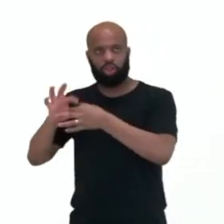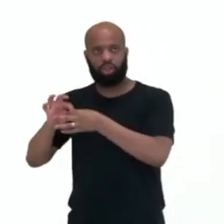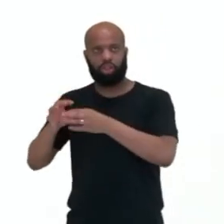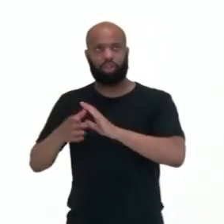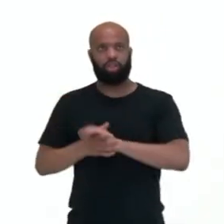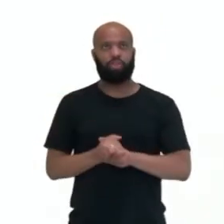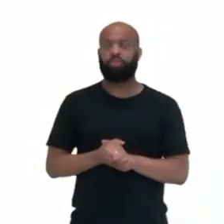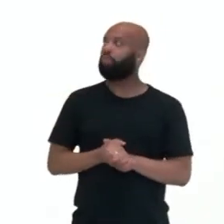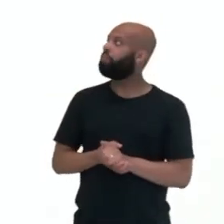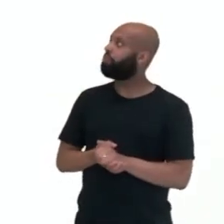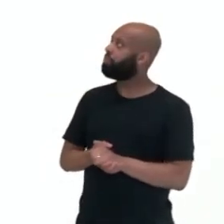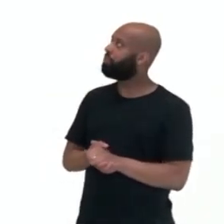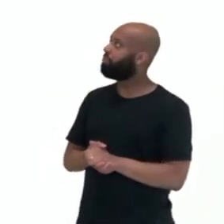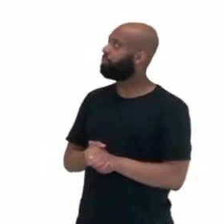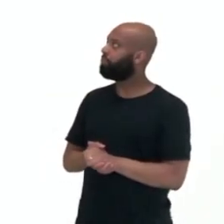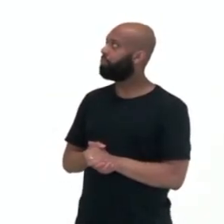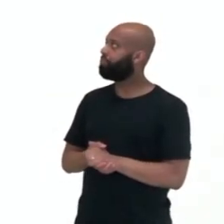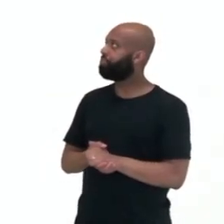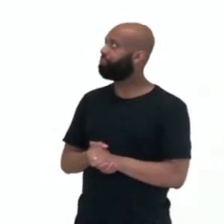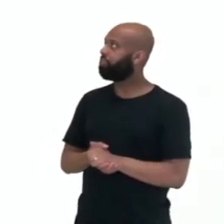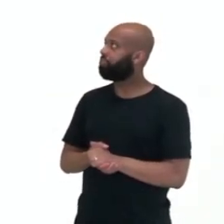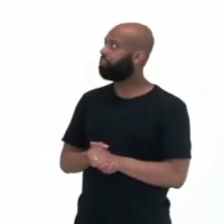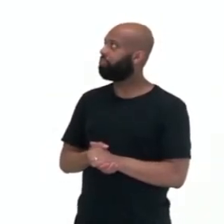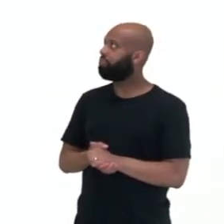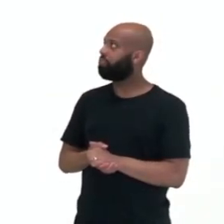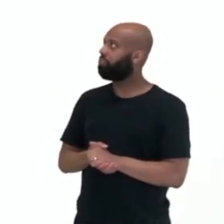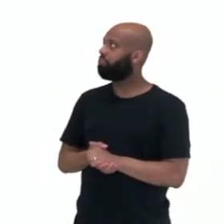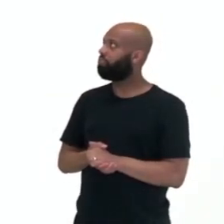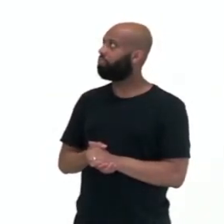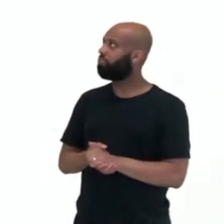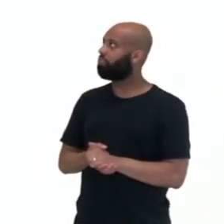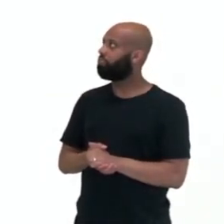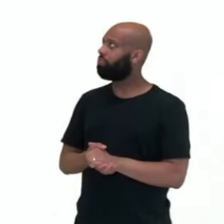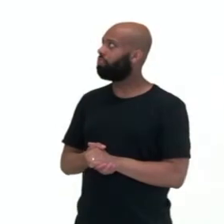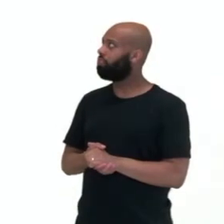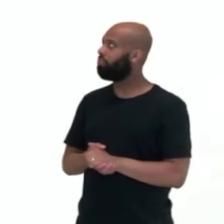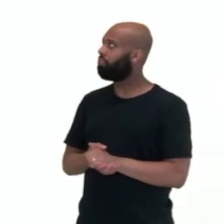Deixar vocês verem um pouquinho para se familiarizarem.